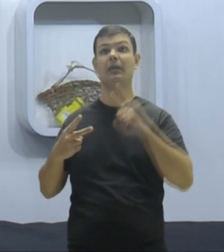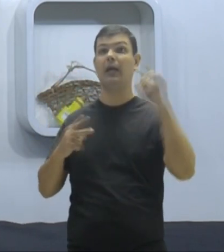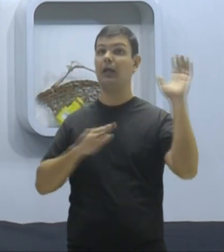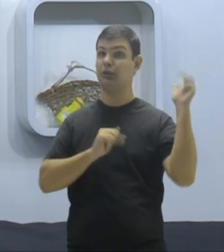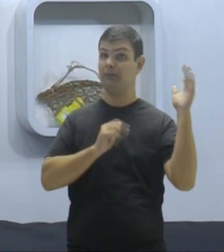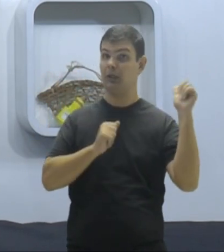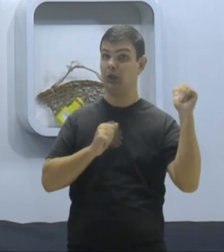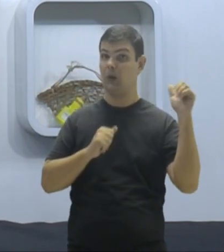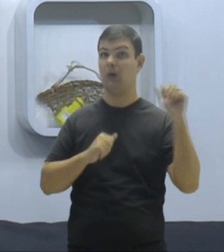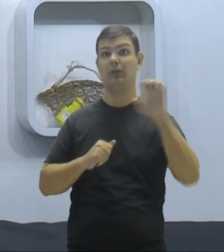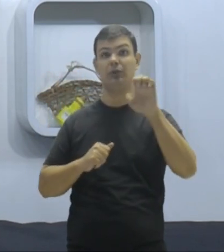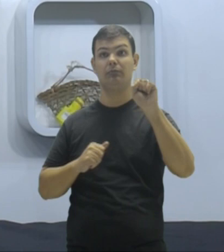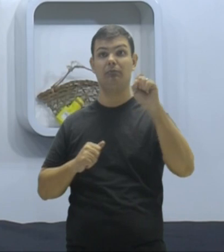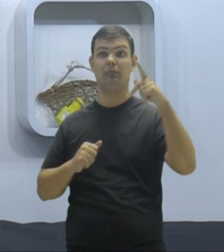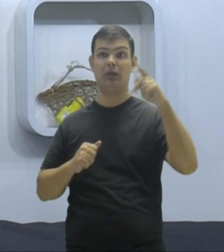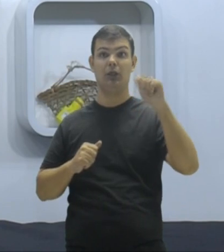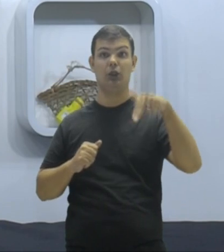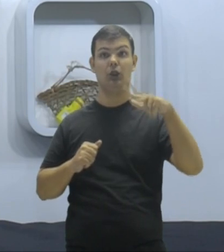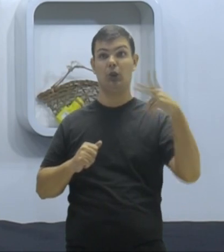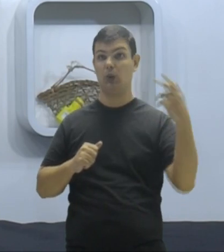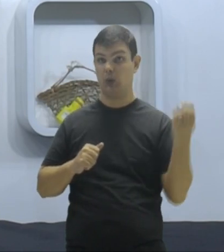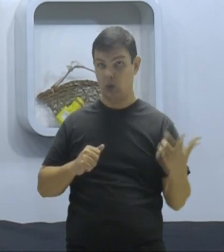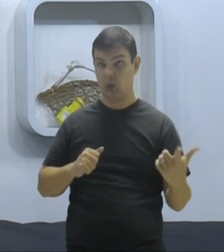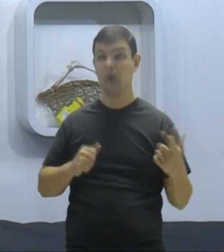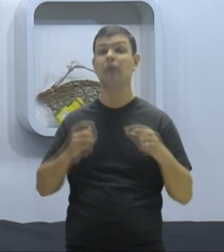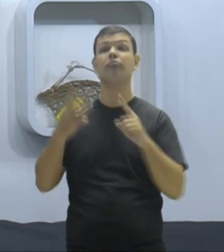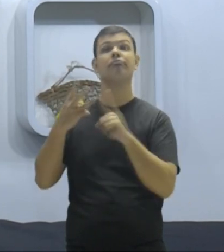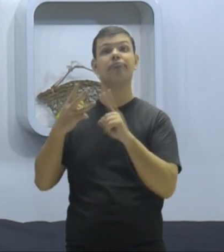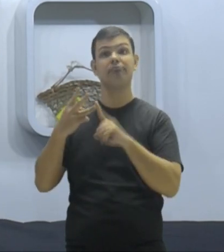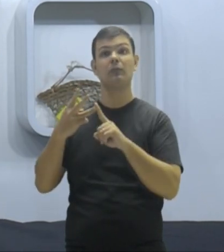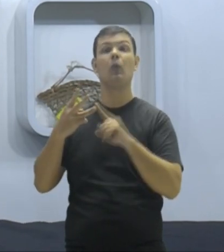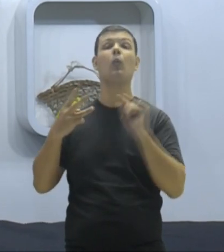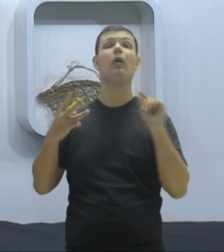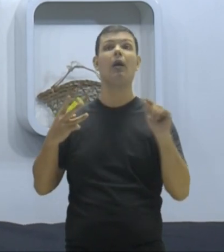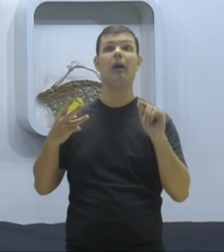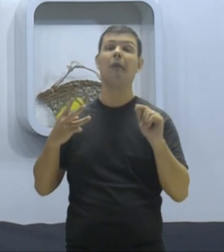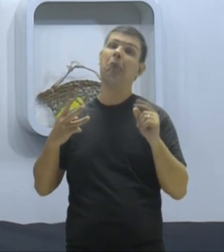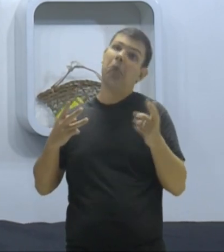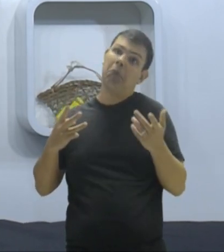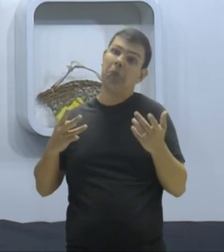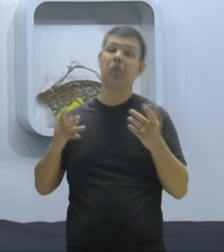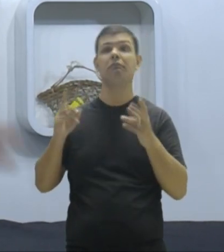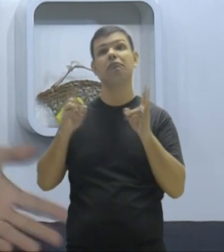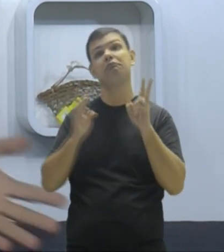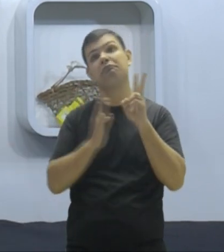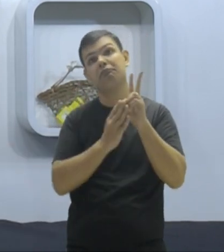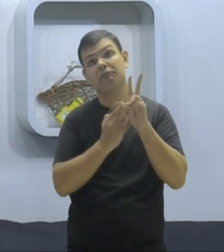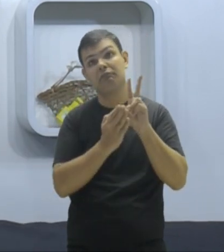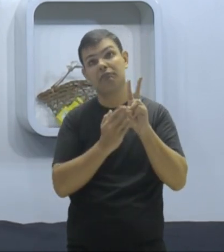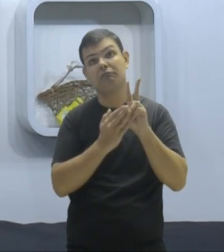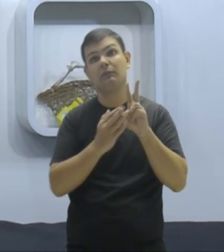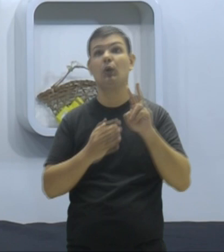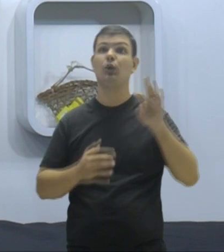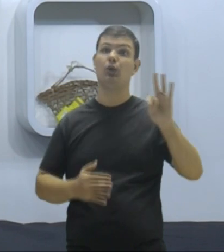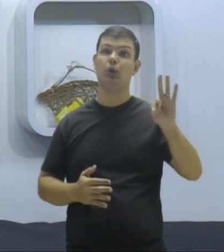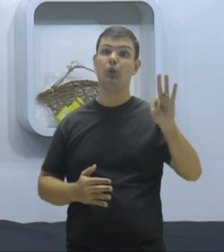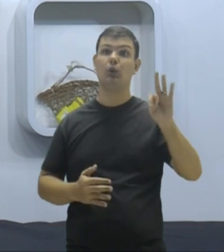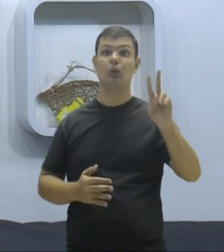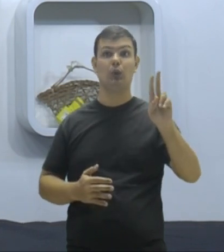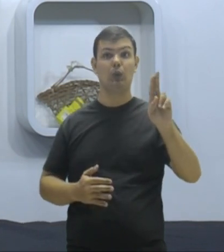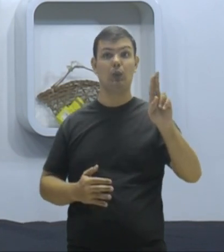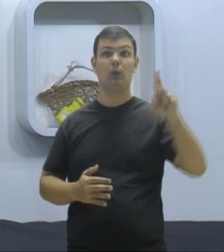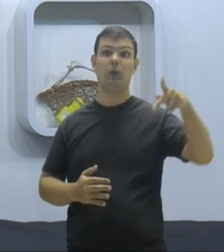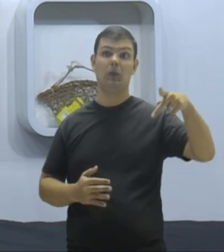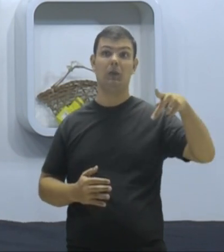o português também como língua materna e falar um dialeto indígena, por exemplo, tupi-guarani. Então,